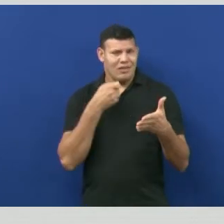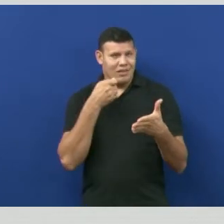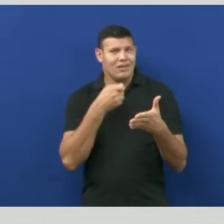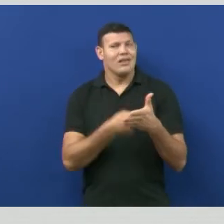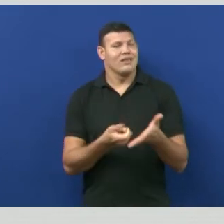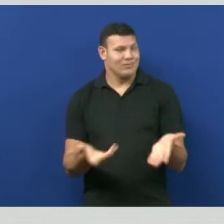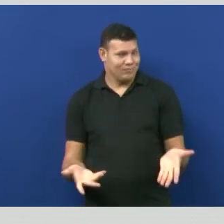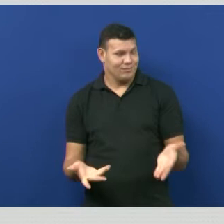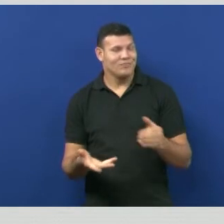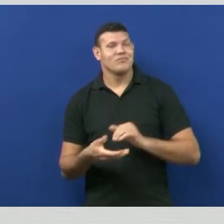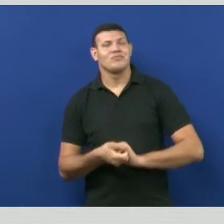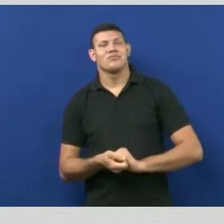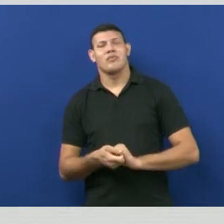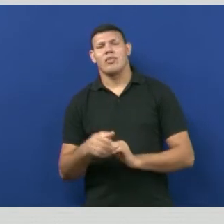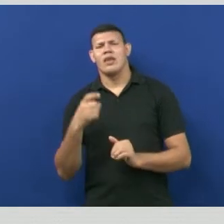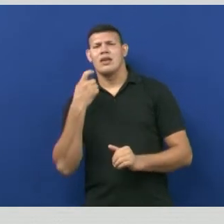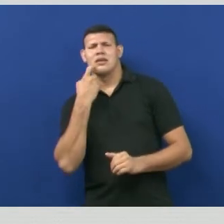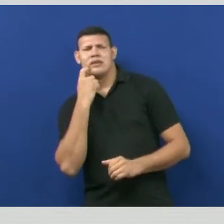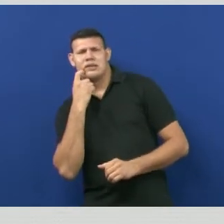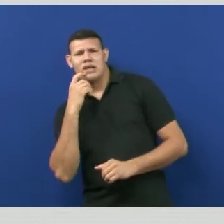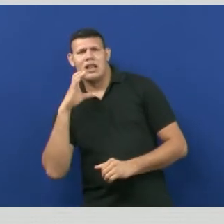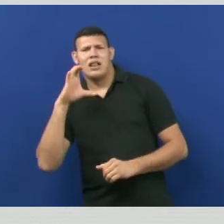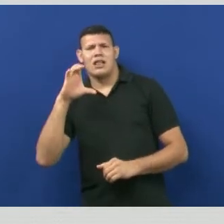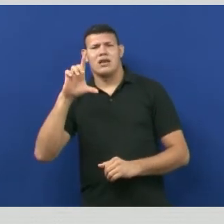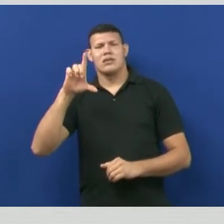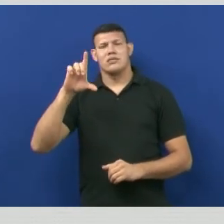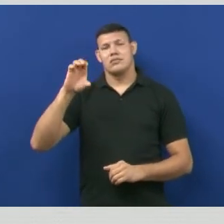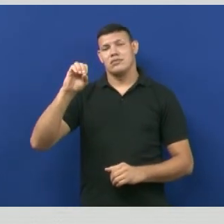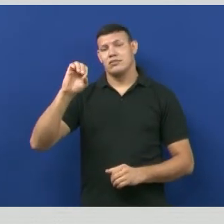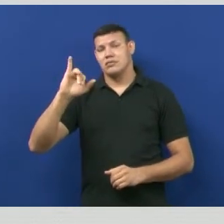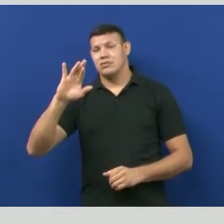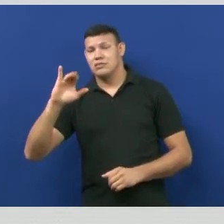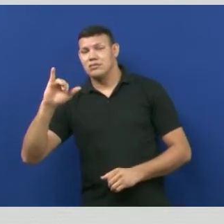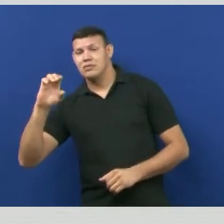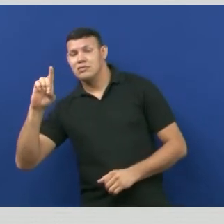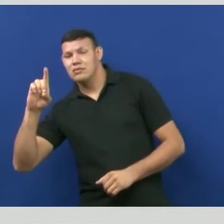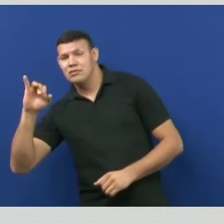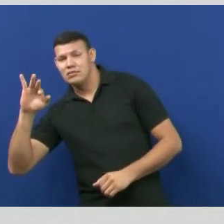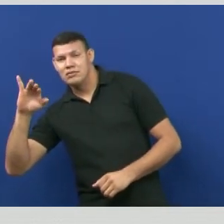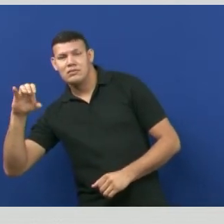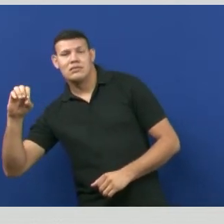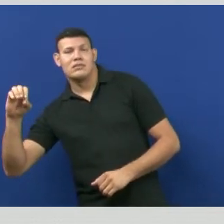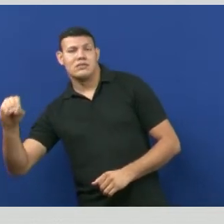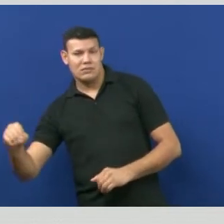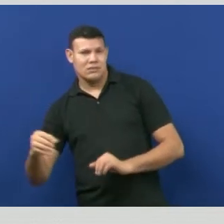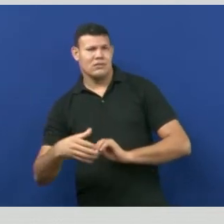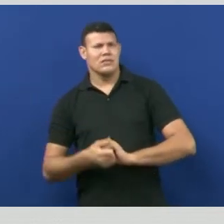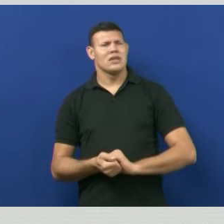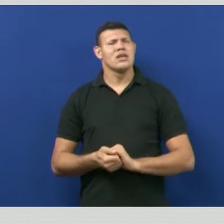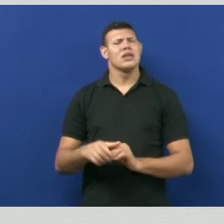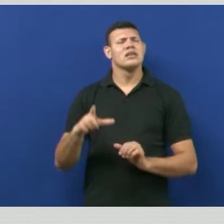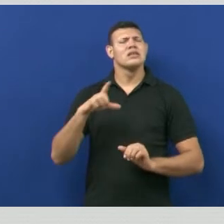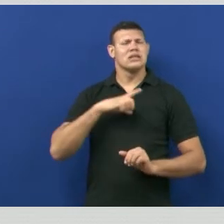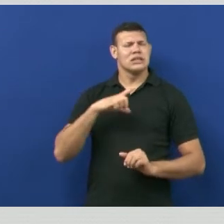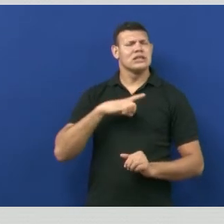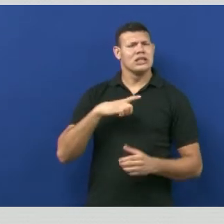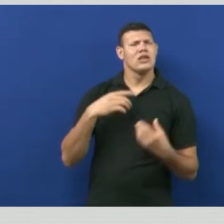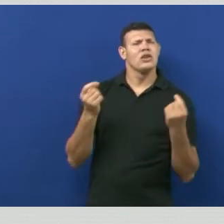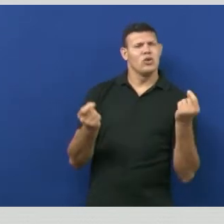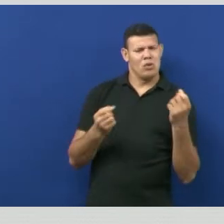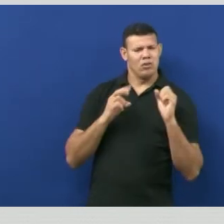um ácido muito forte, então a equação representada como 3 moléculas de